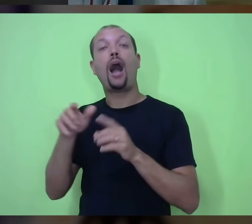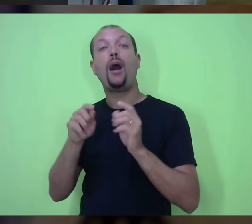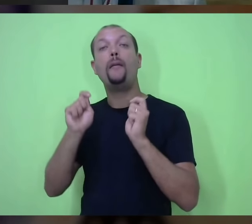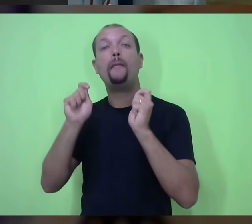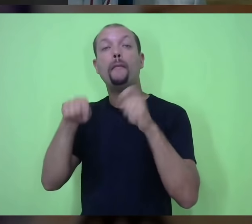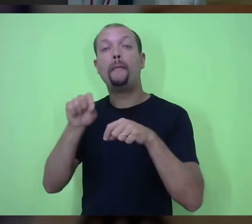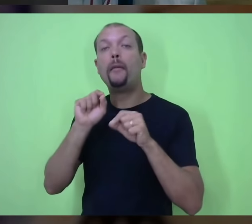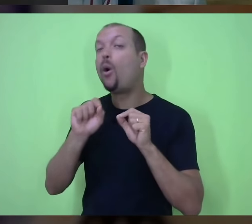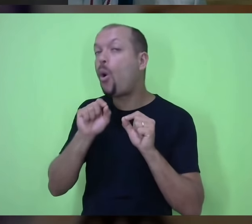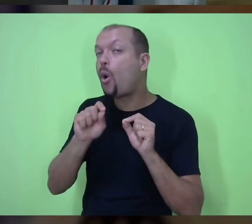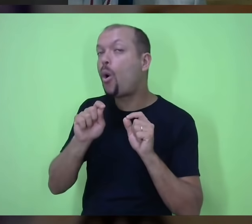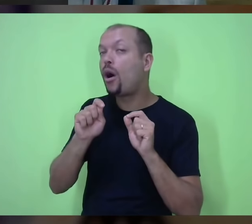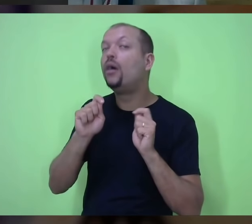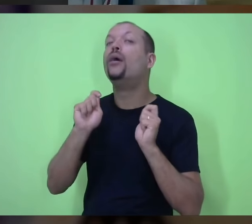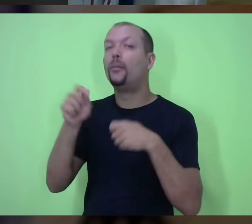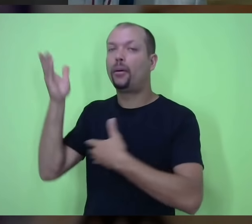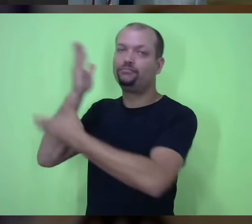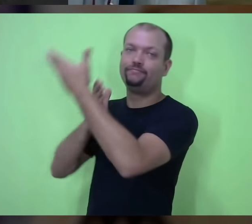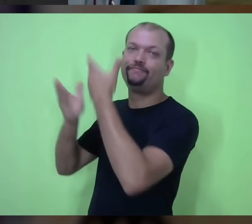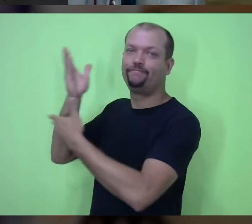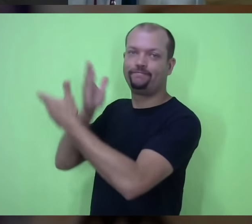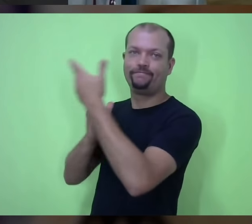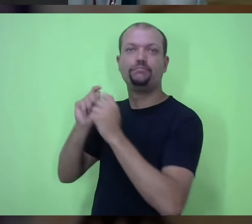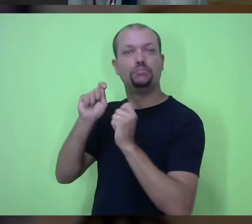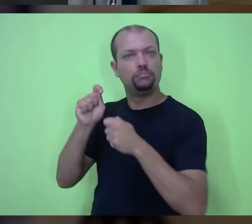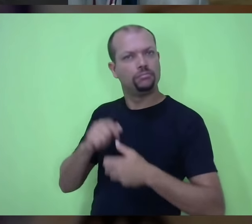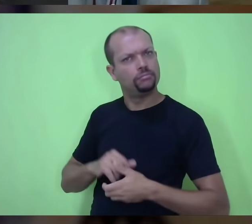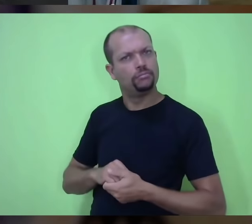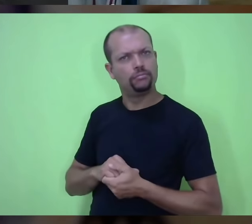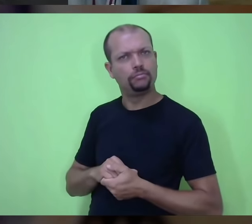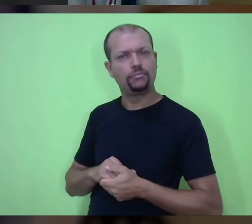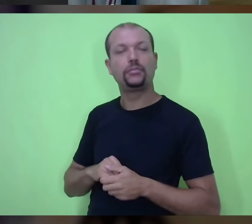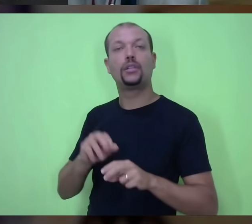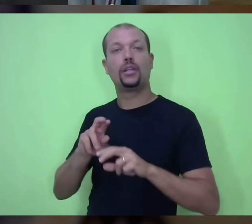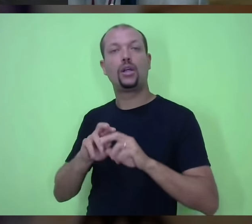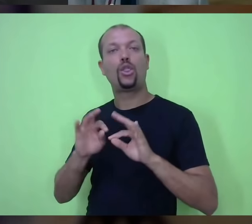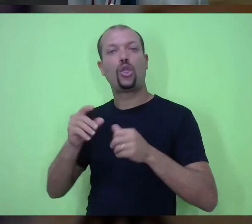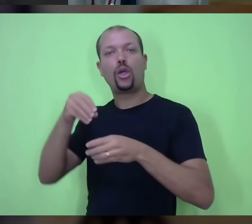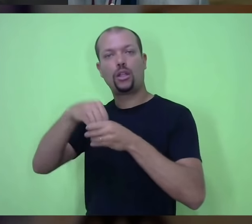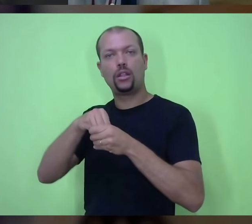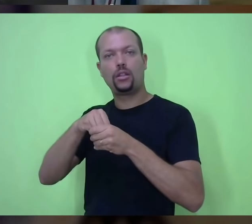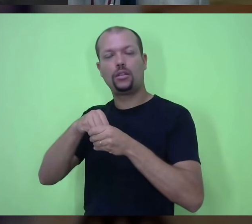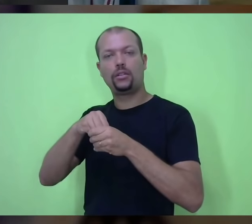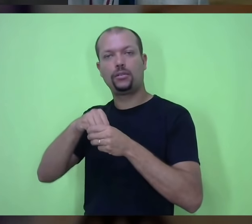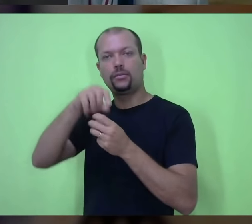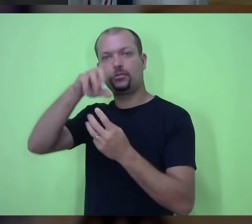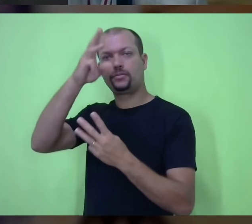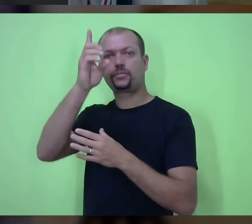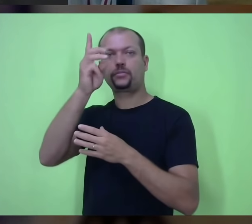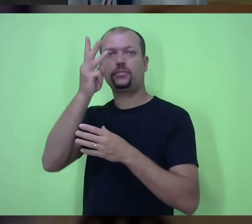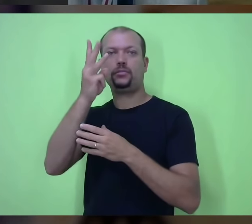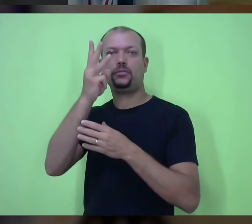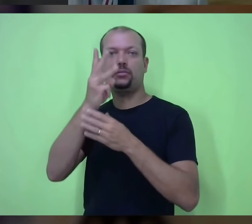sim pode ser o nosso mediador. E dentro desse processo das pessoas da divindade,